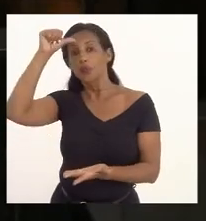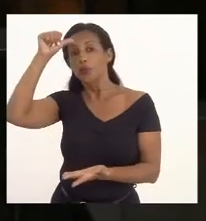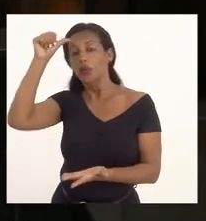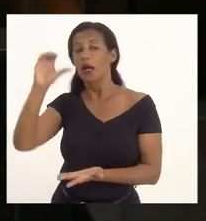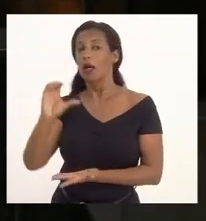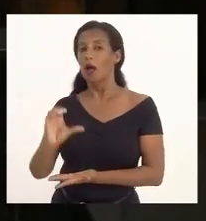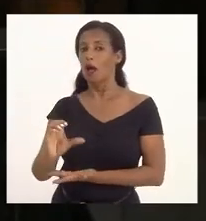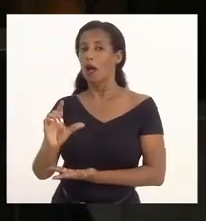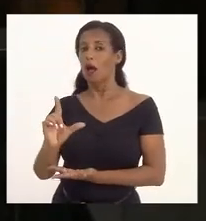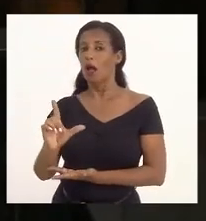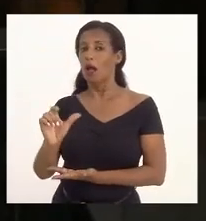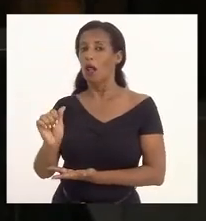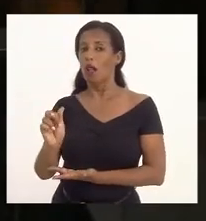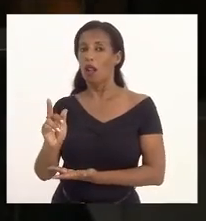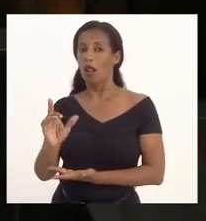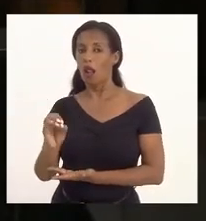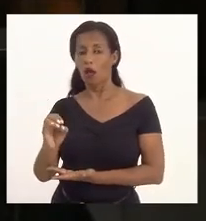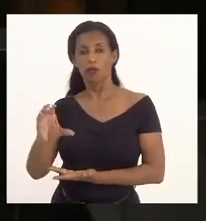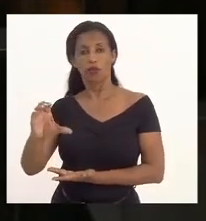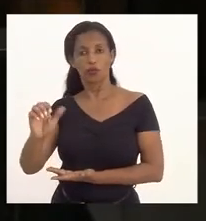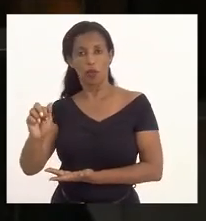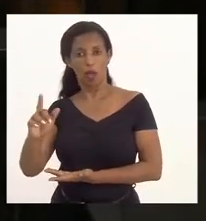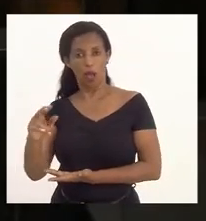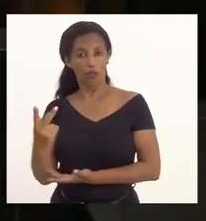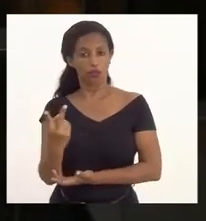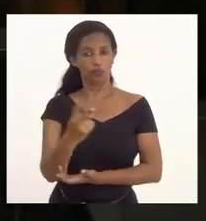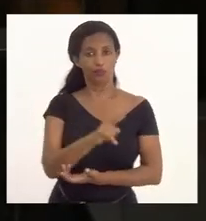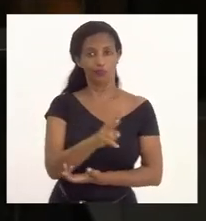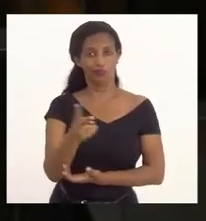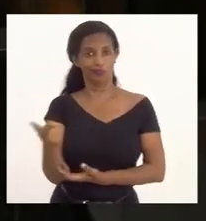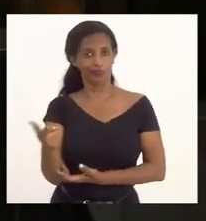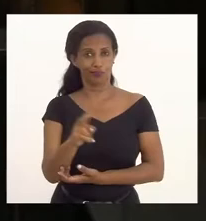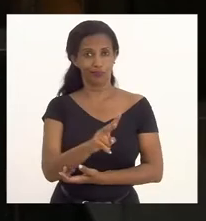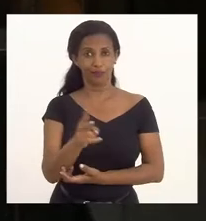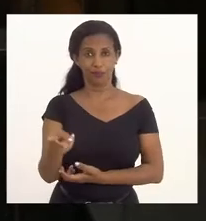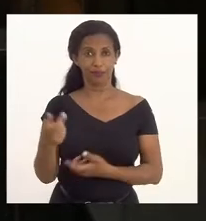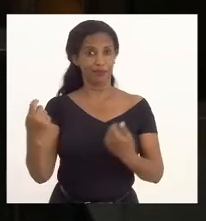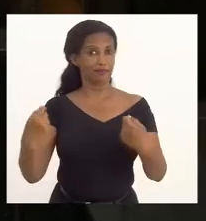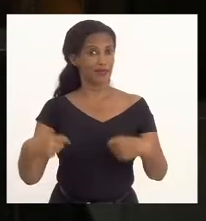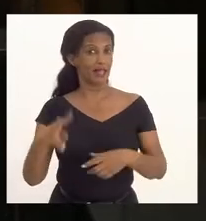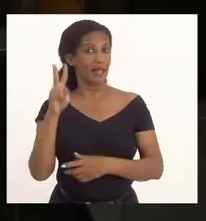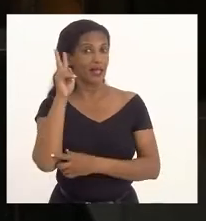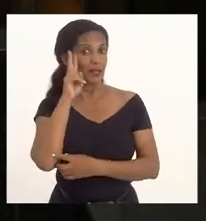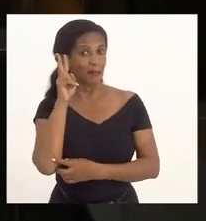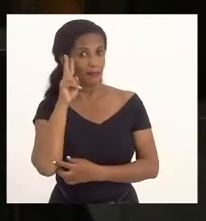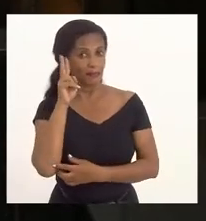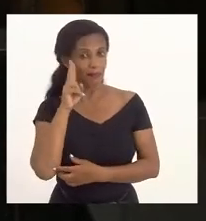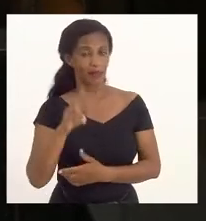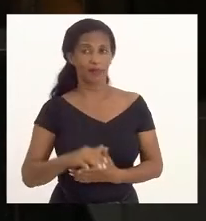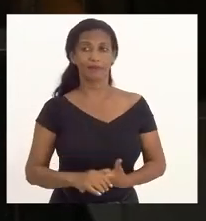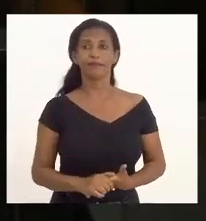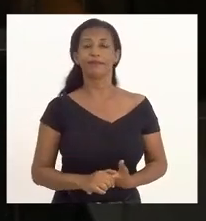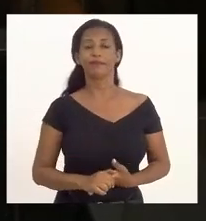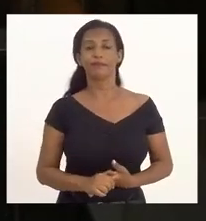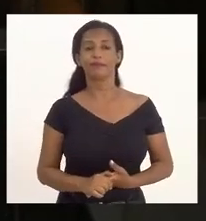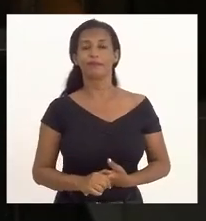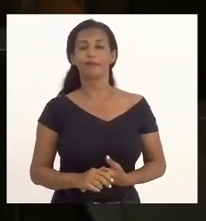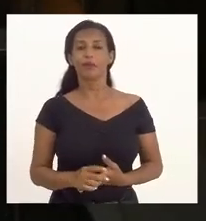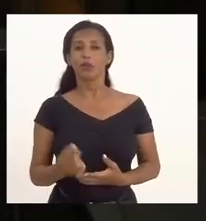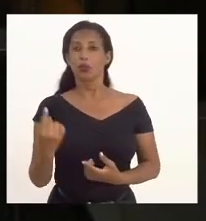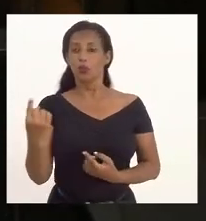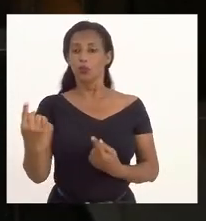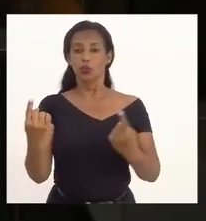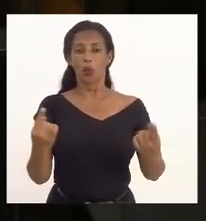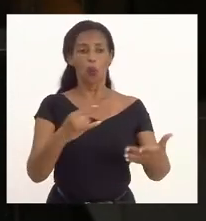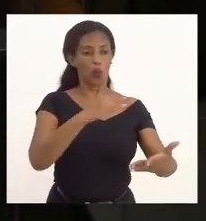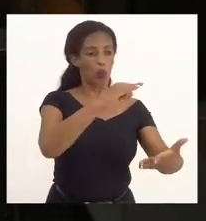governador titular também, Cláudio Castro. Queria lembrar que ambas as